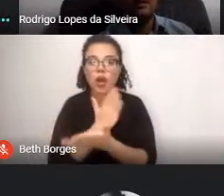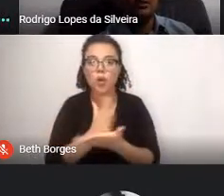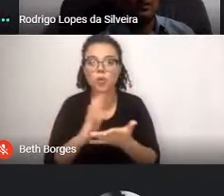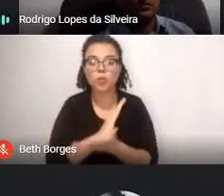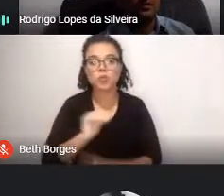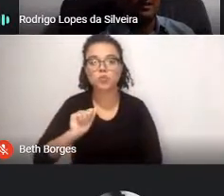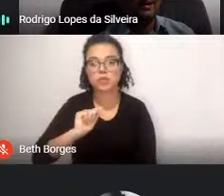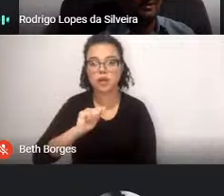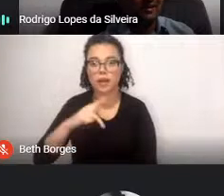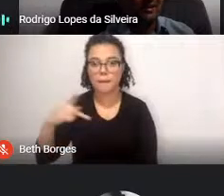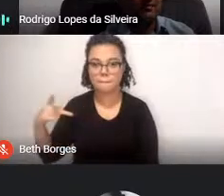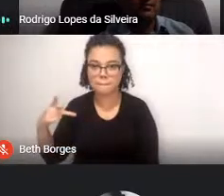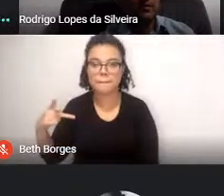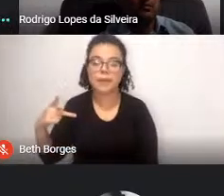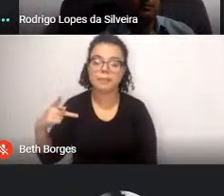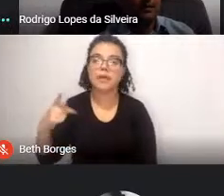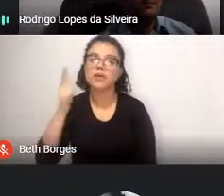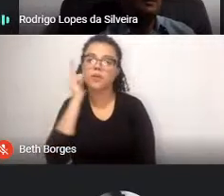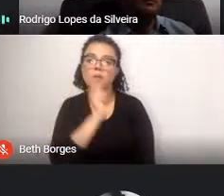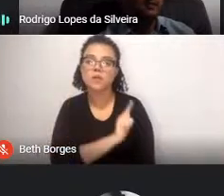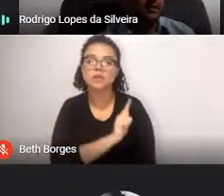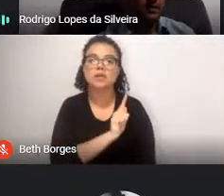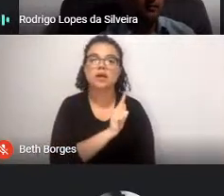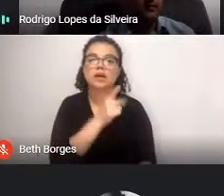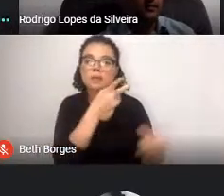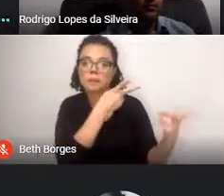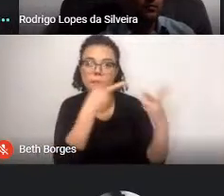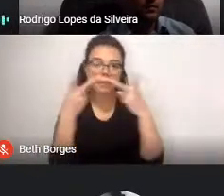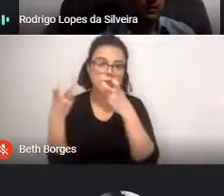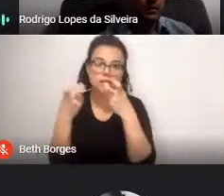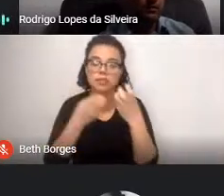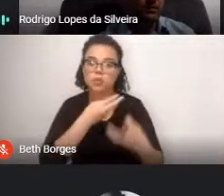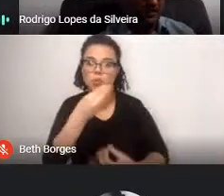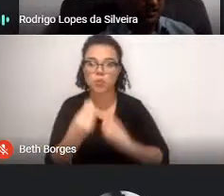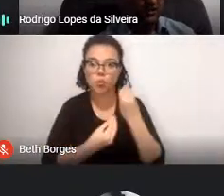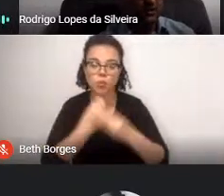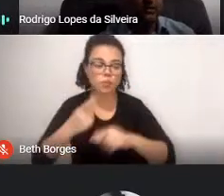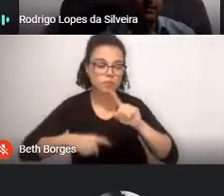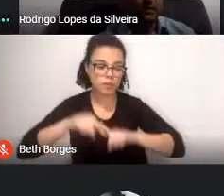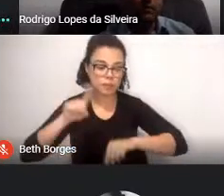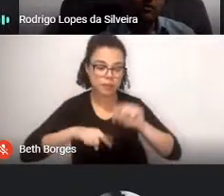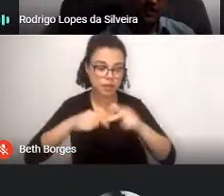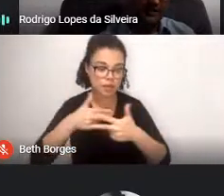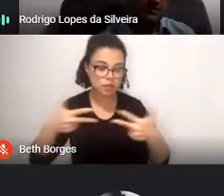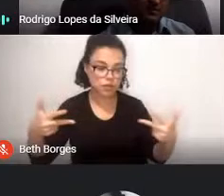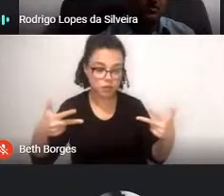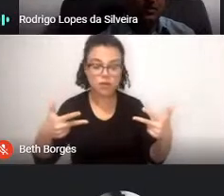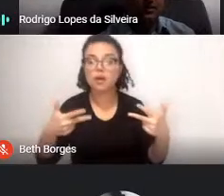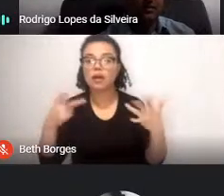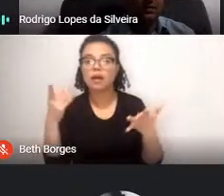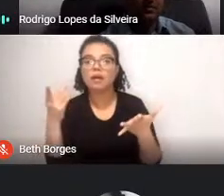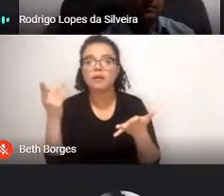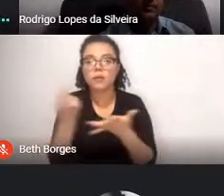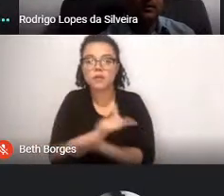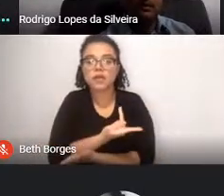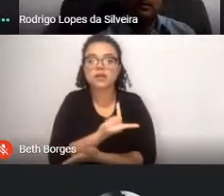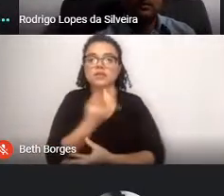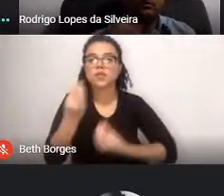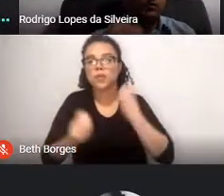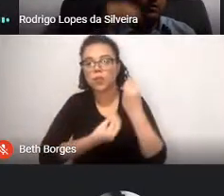biofeedback já conseguem até perceber de uma maneira enfática, não direta, mas